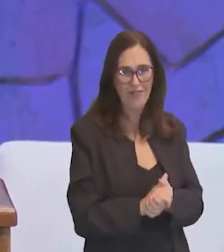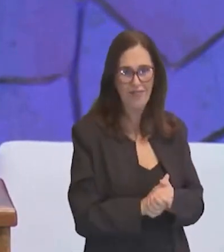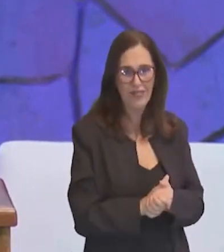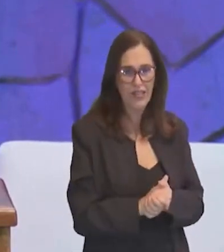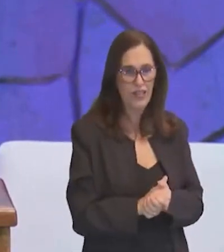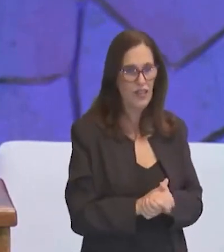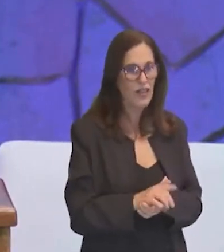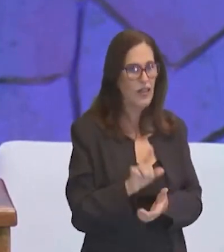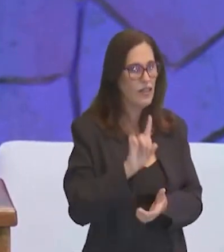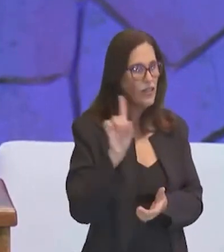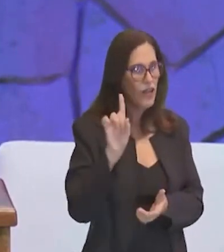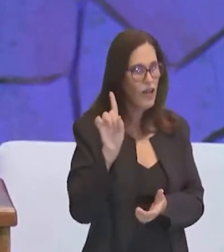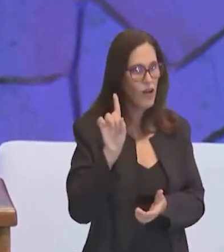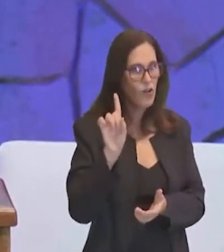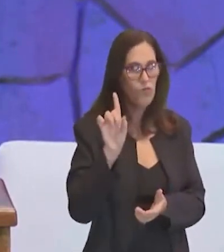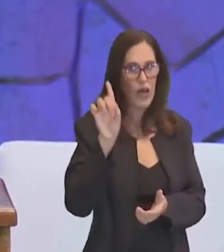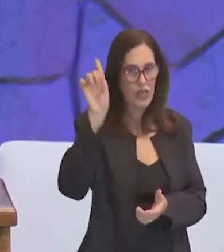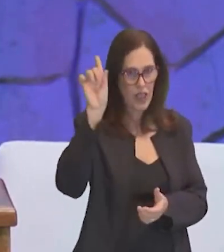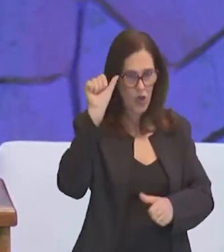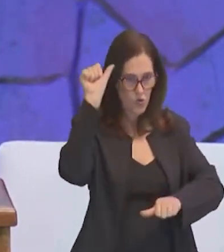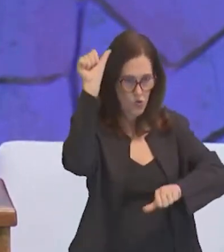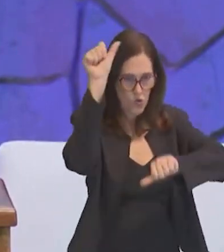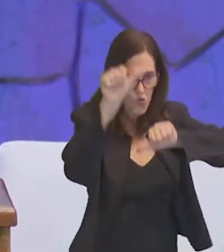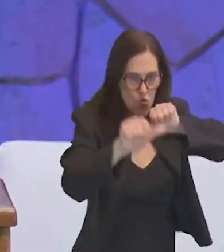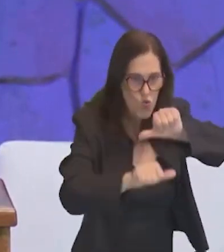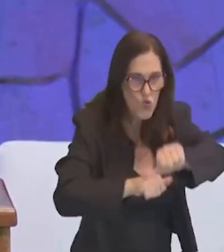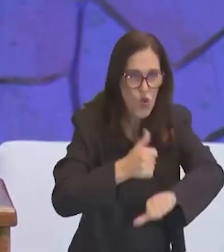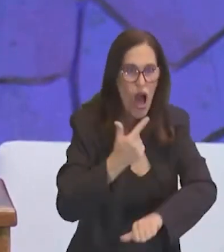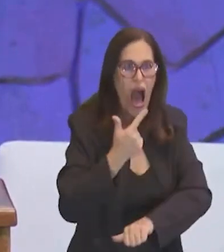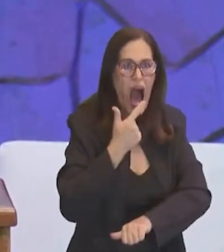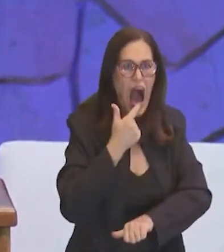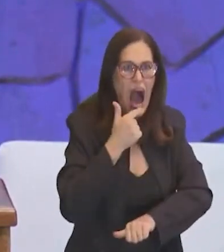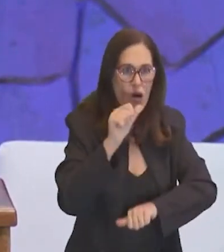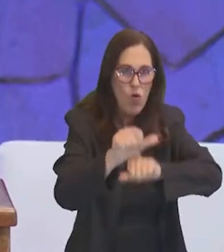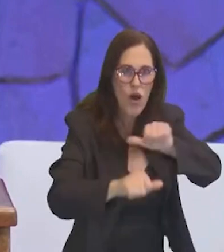Mas Deus transformou água em sangue.